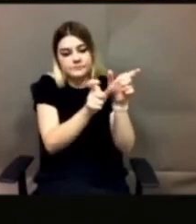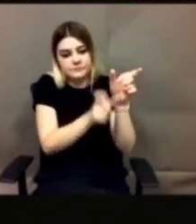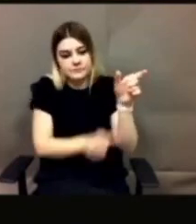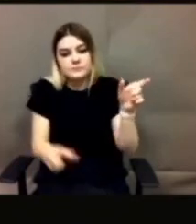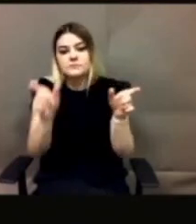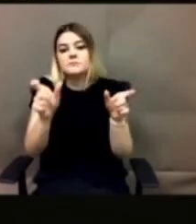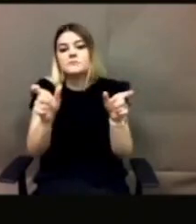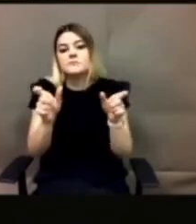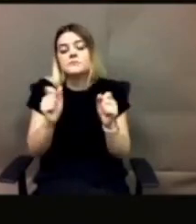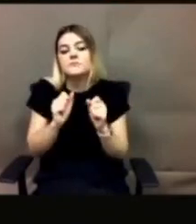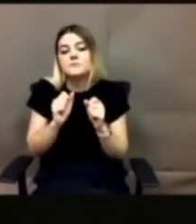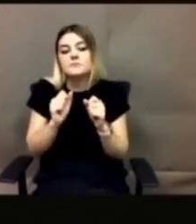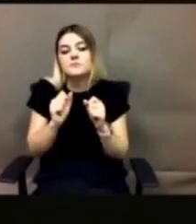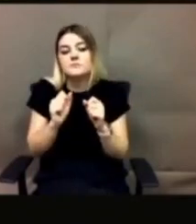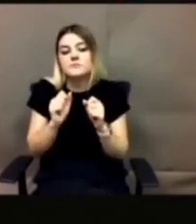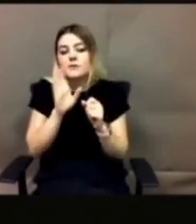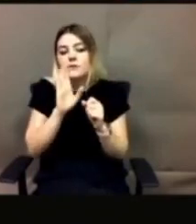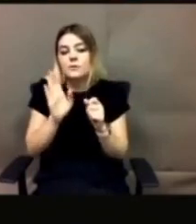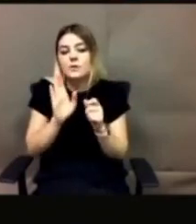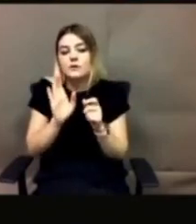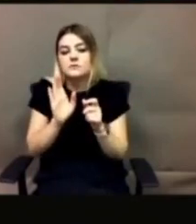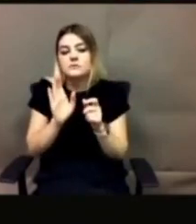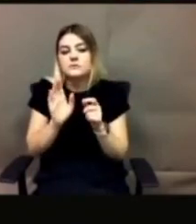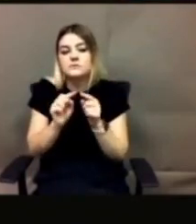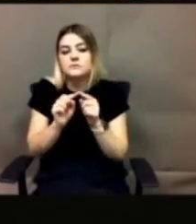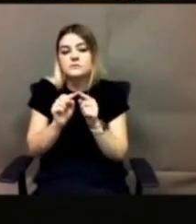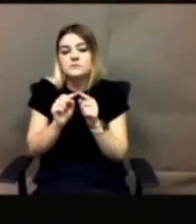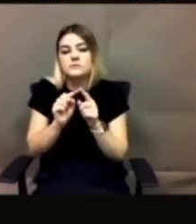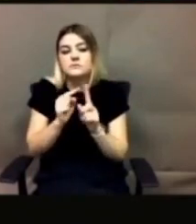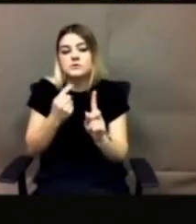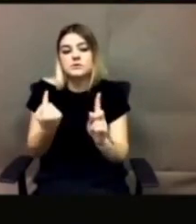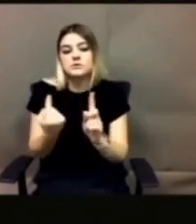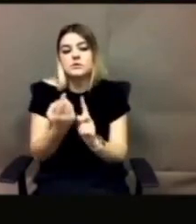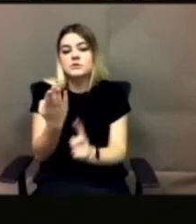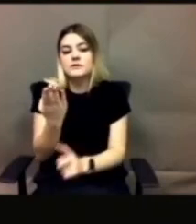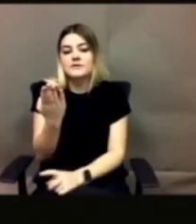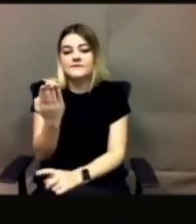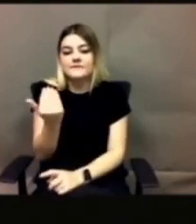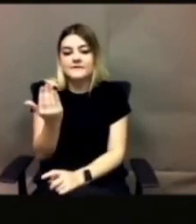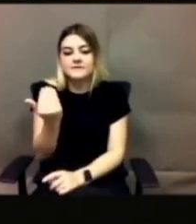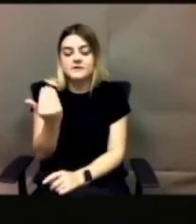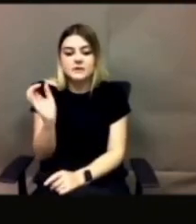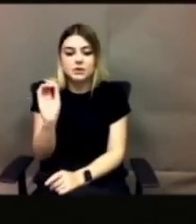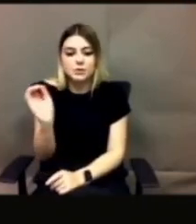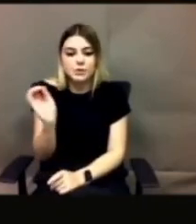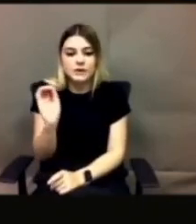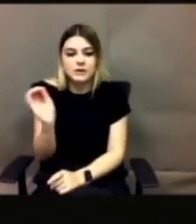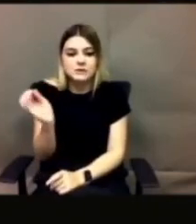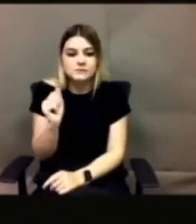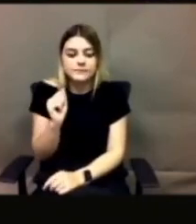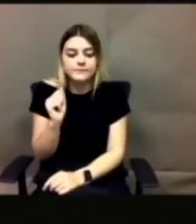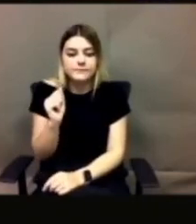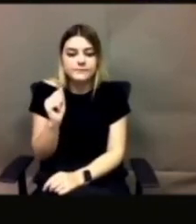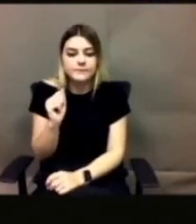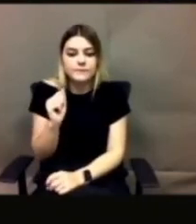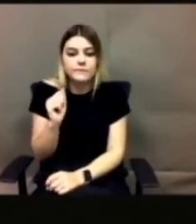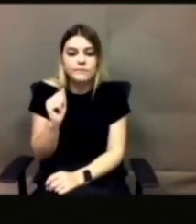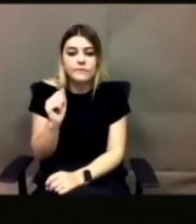graus para a direita quando eu clicar aqui. Então, agora, como eu tenho que focar a tela clicando no mouse.